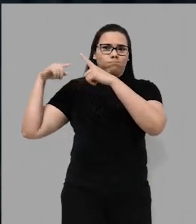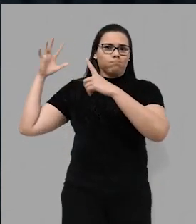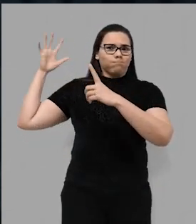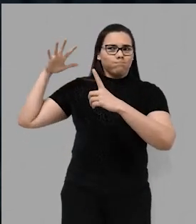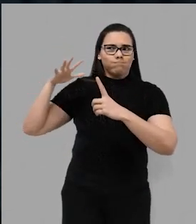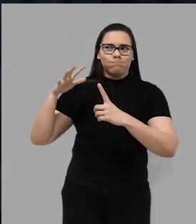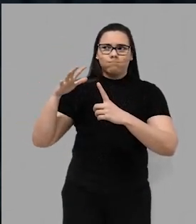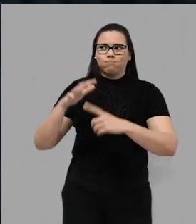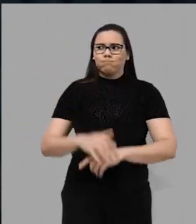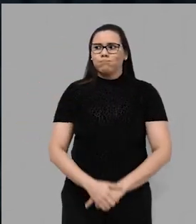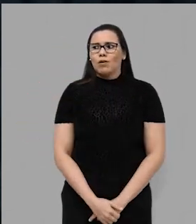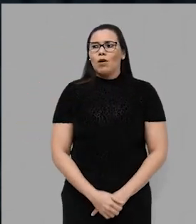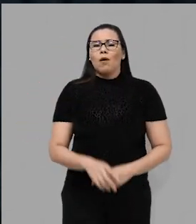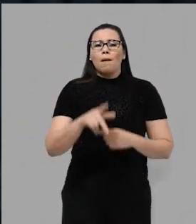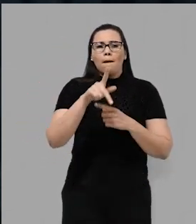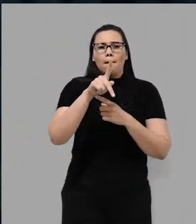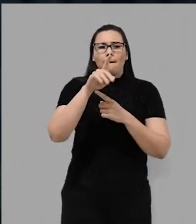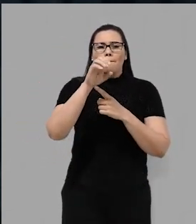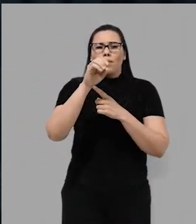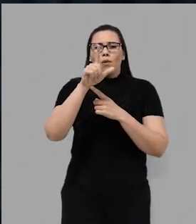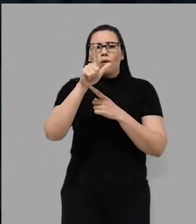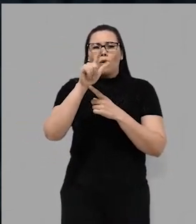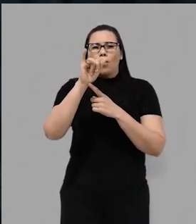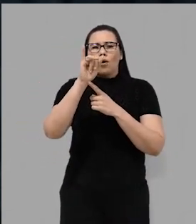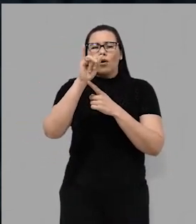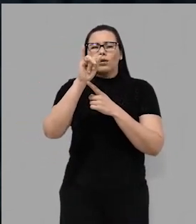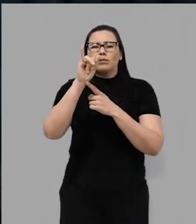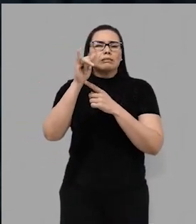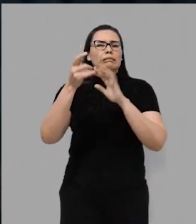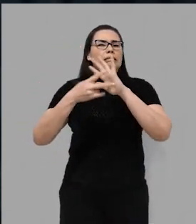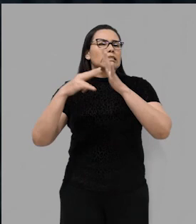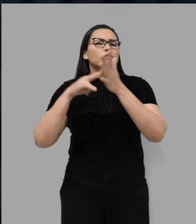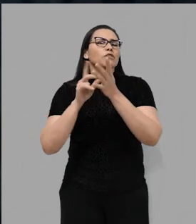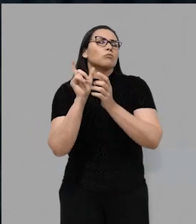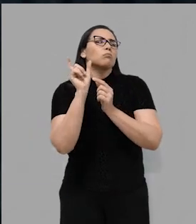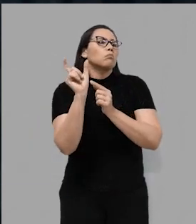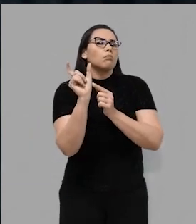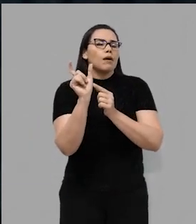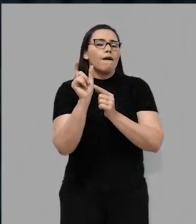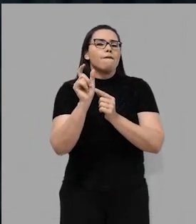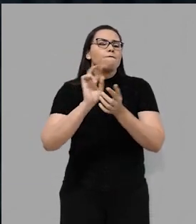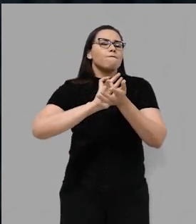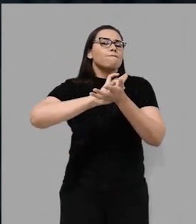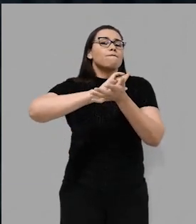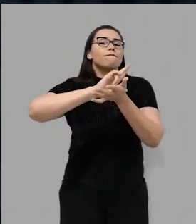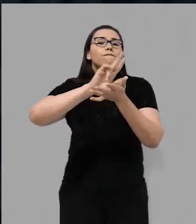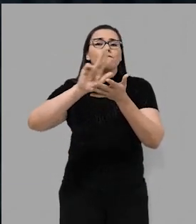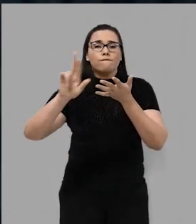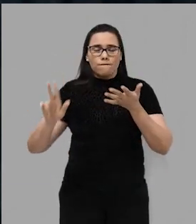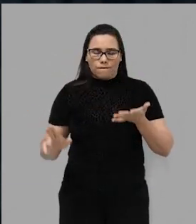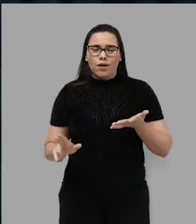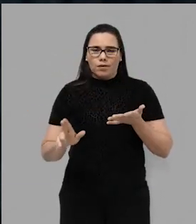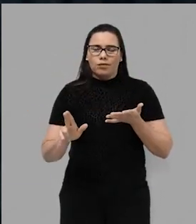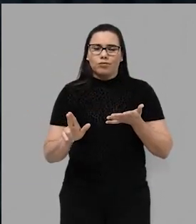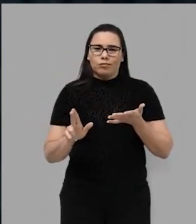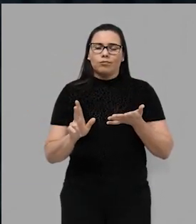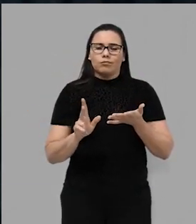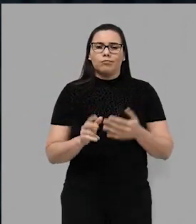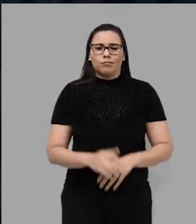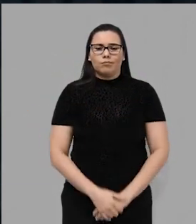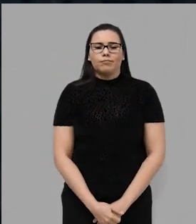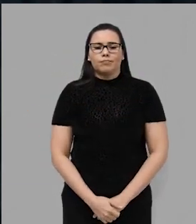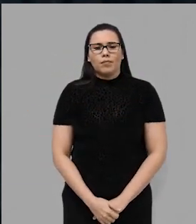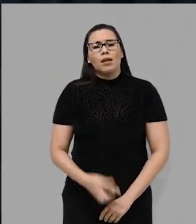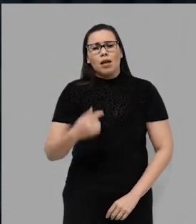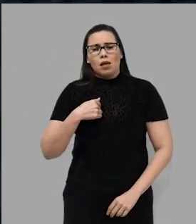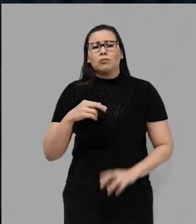dizer vários, porque é um grupo que tem, os indivíduos possuem vários ancestrais comuns. Então, essas foram as formas de agrupamento.